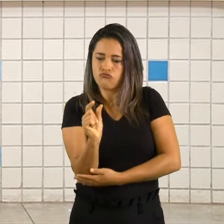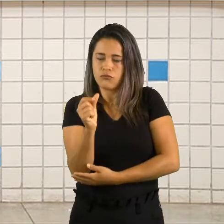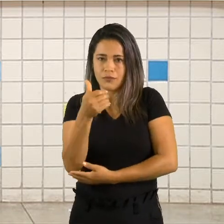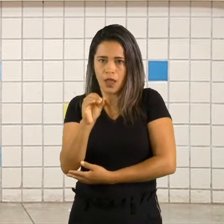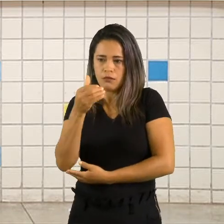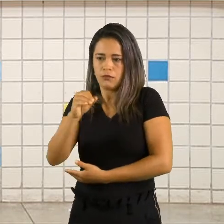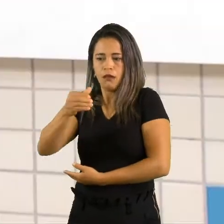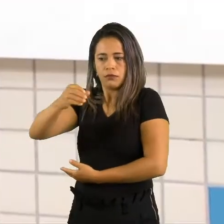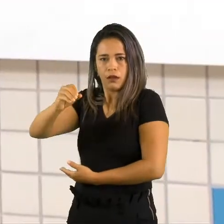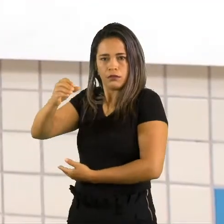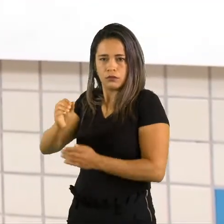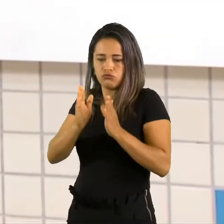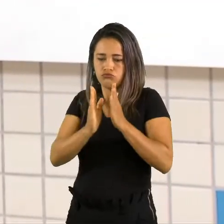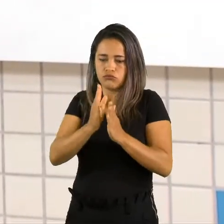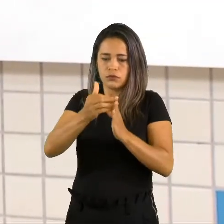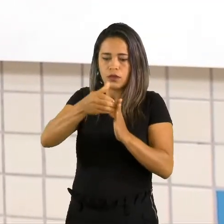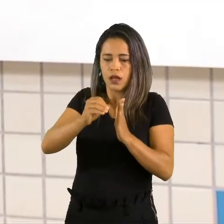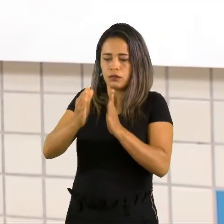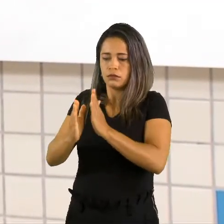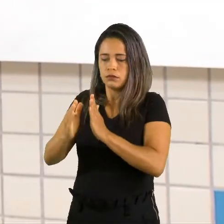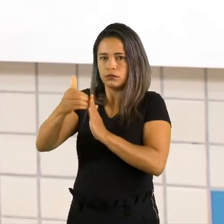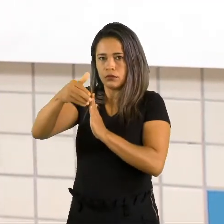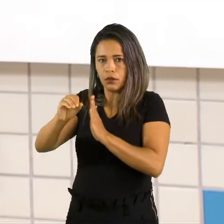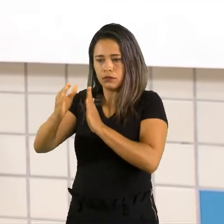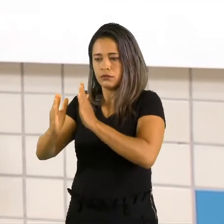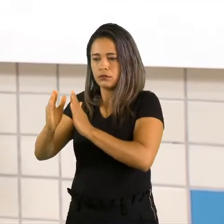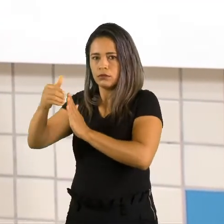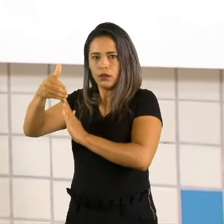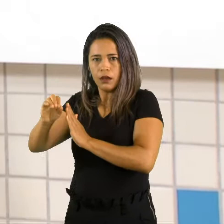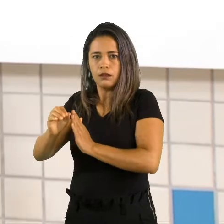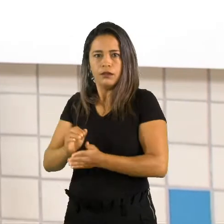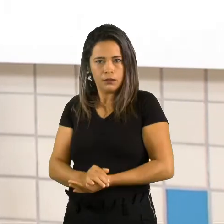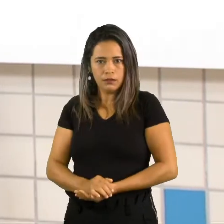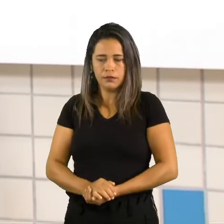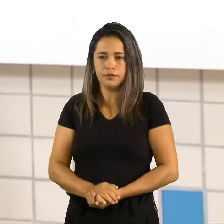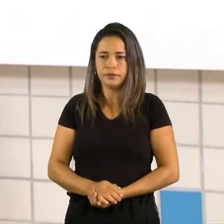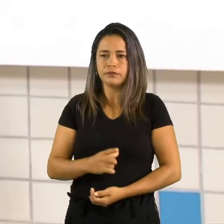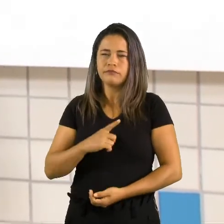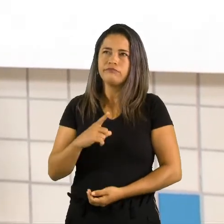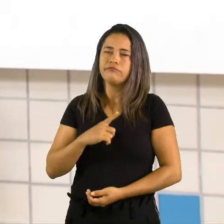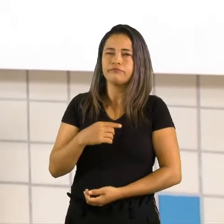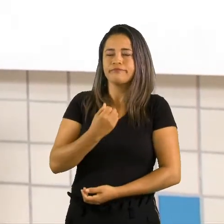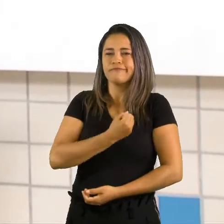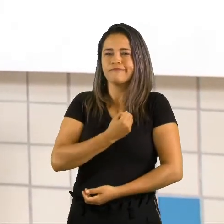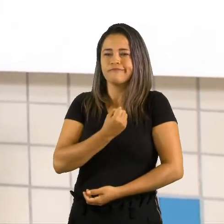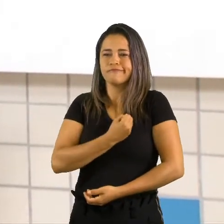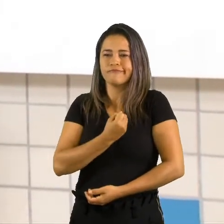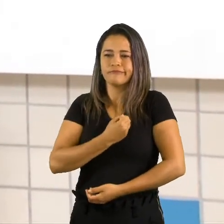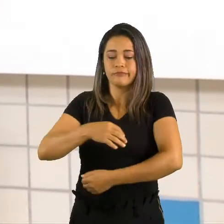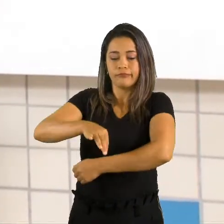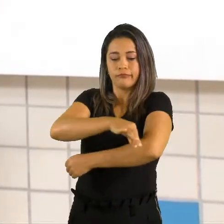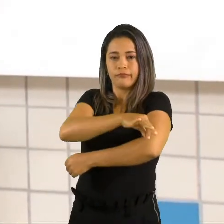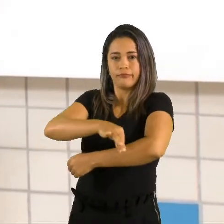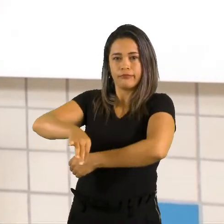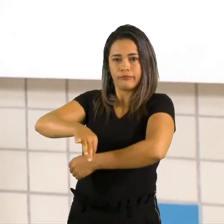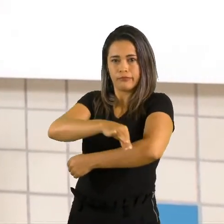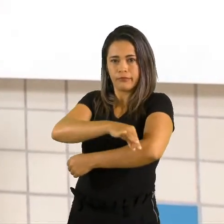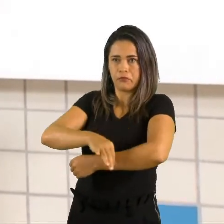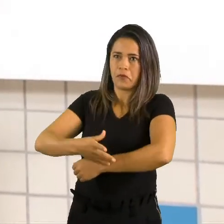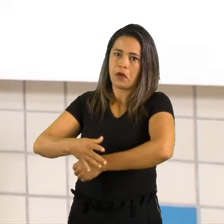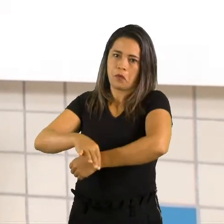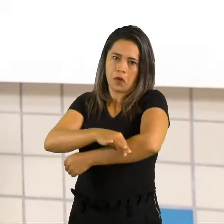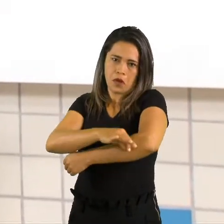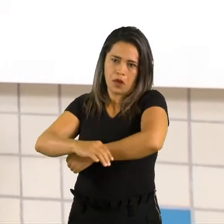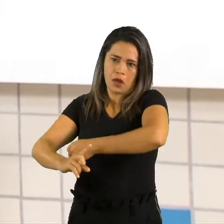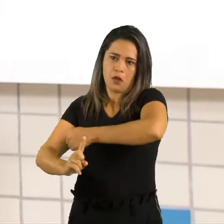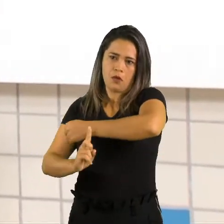números, tá? Olha, pessoal, e quando nós temos um número e temos uma reta numérica, uma régua, pessoal,